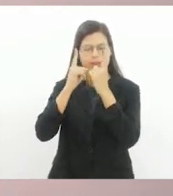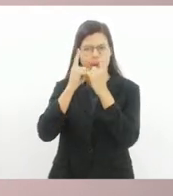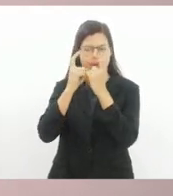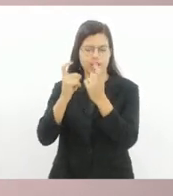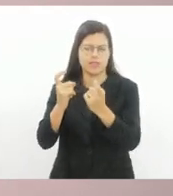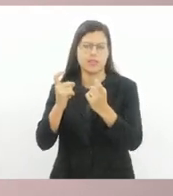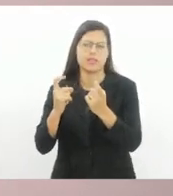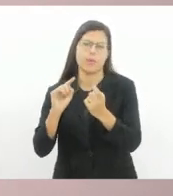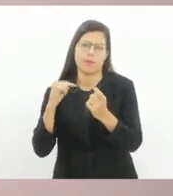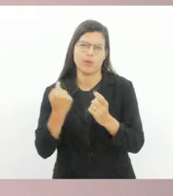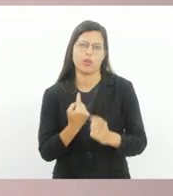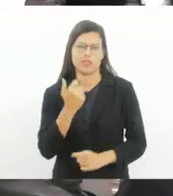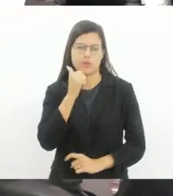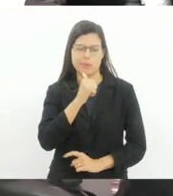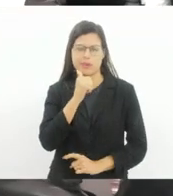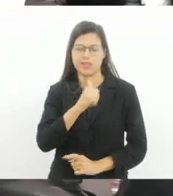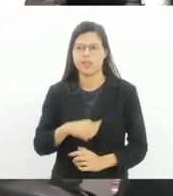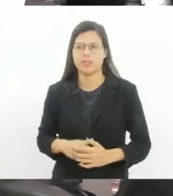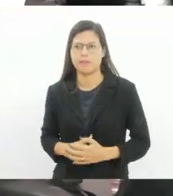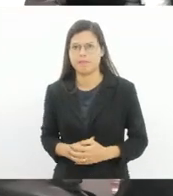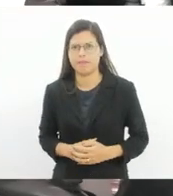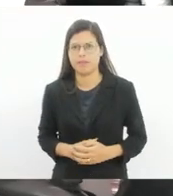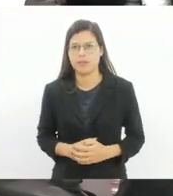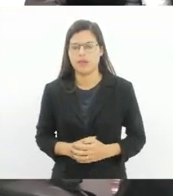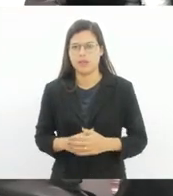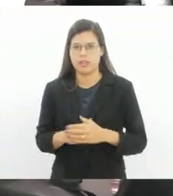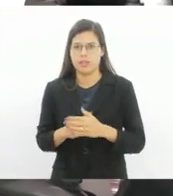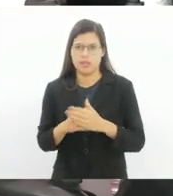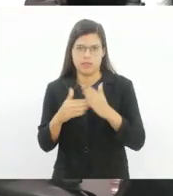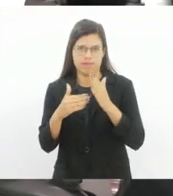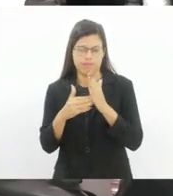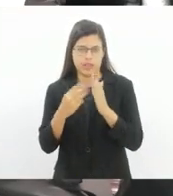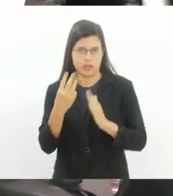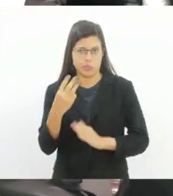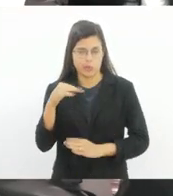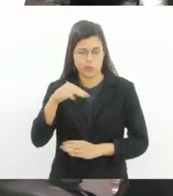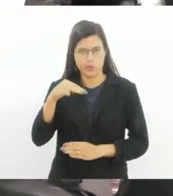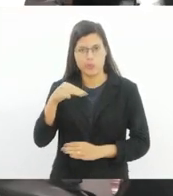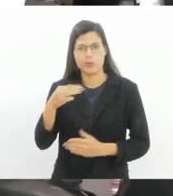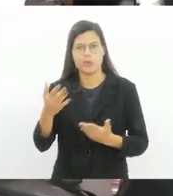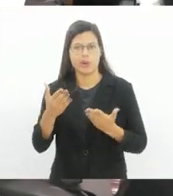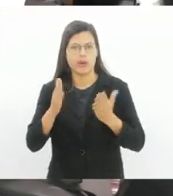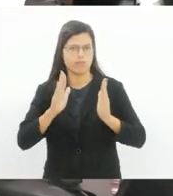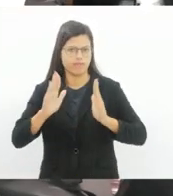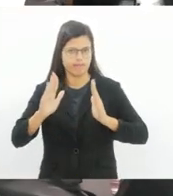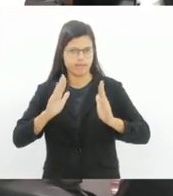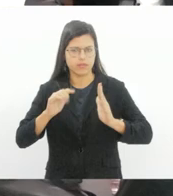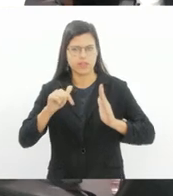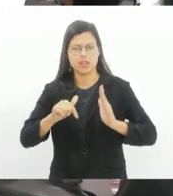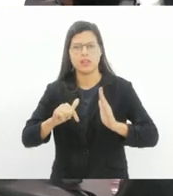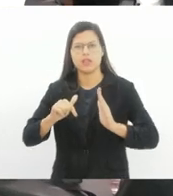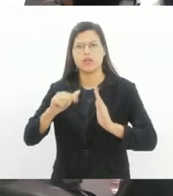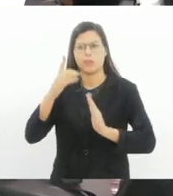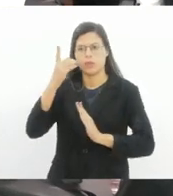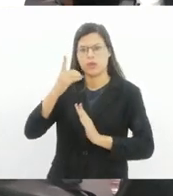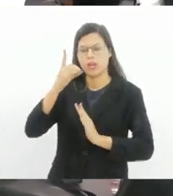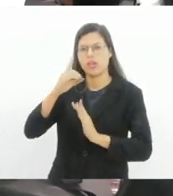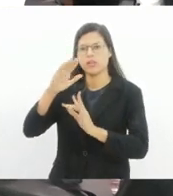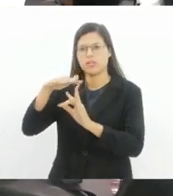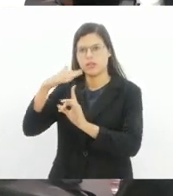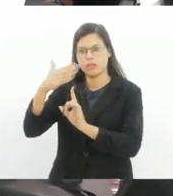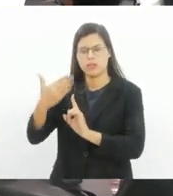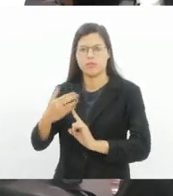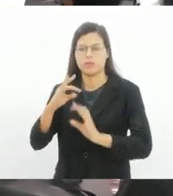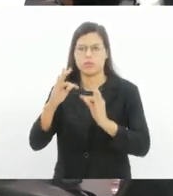mulheres. Bom, para tentar me ater aqui aos 3 minutos, queria, em nome da mandata, saudar todas as presentes e